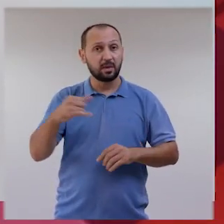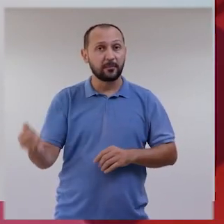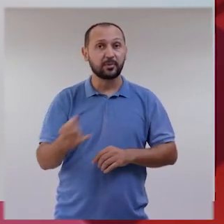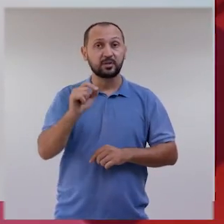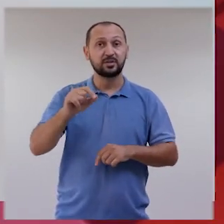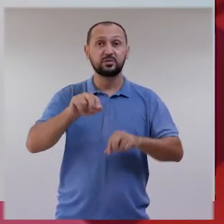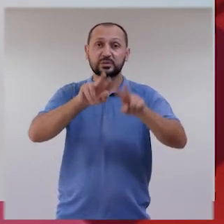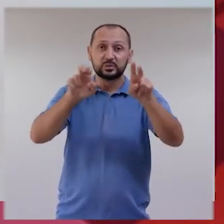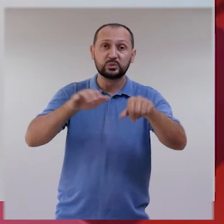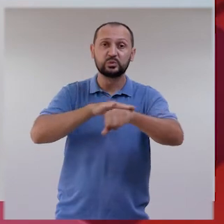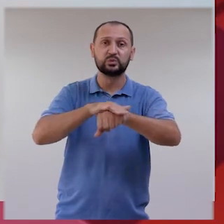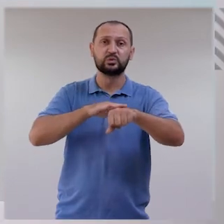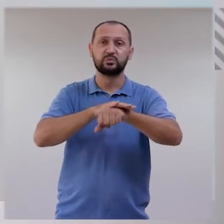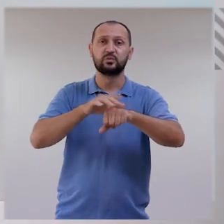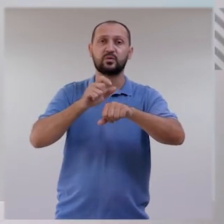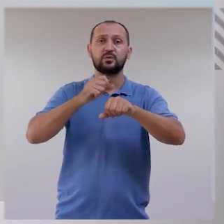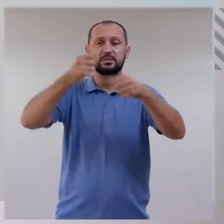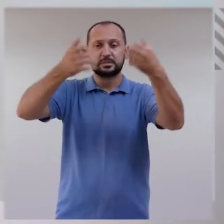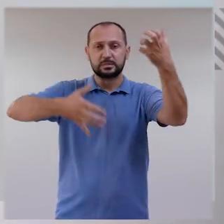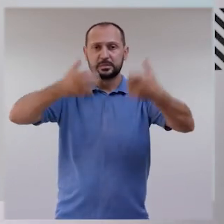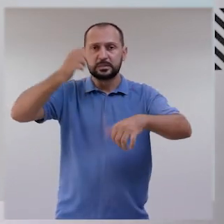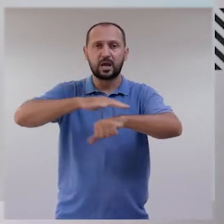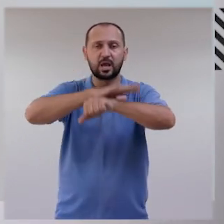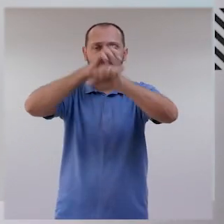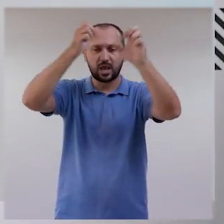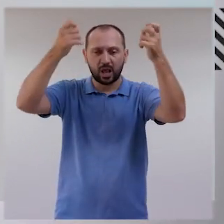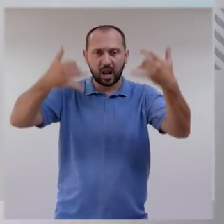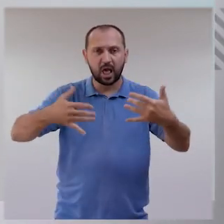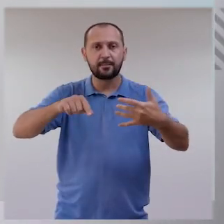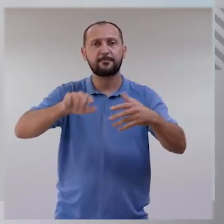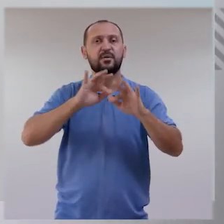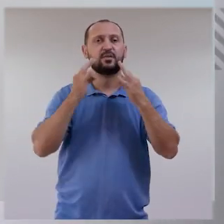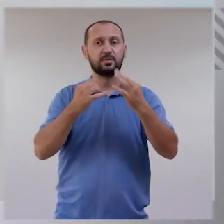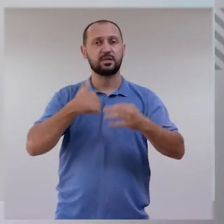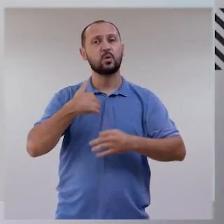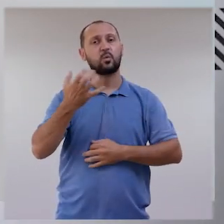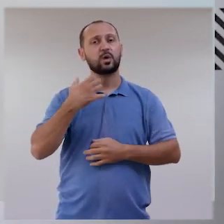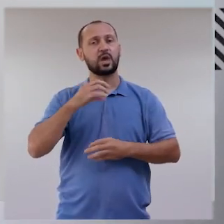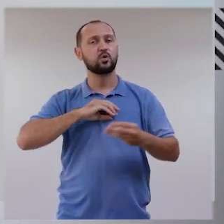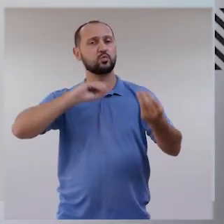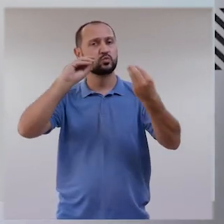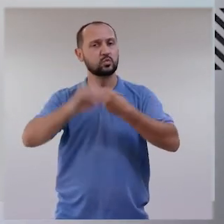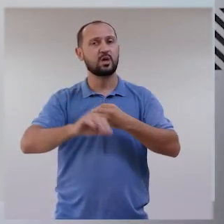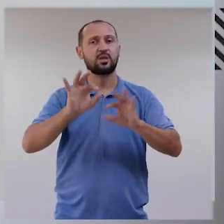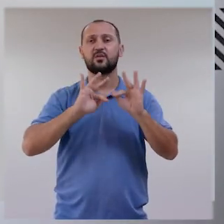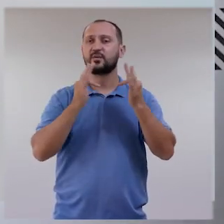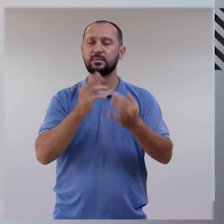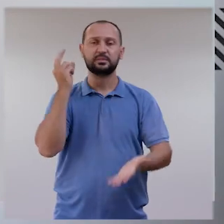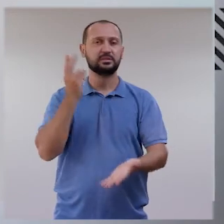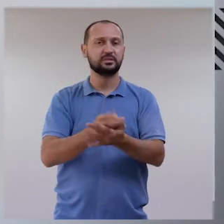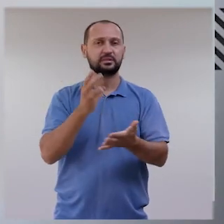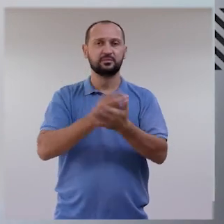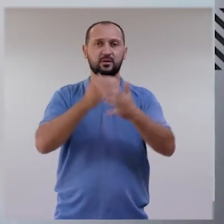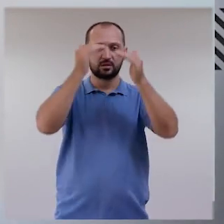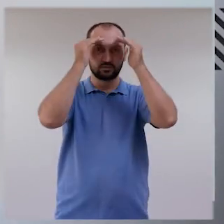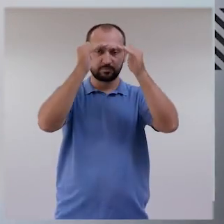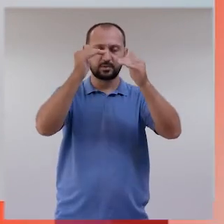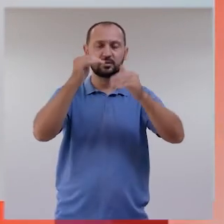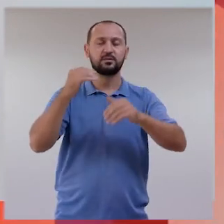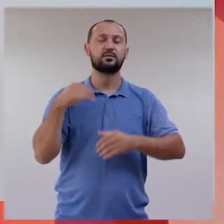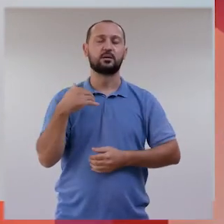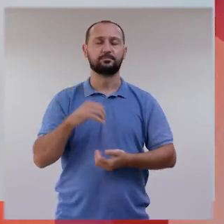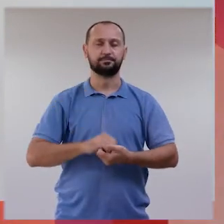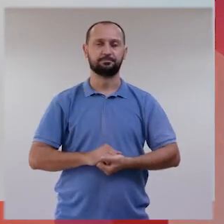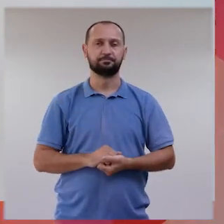é importante a gente conversar sobre isso, deixar claro para a nossa família que nós somos doadores, e a família vai sempre respeitar a